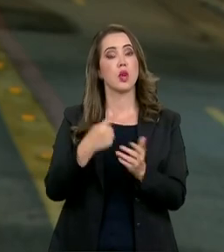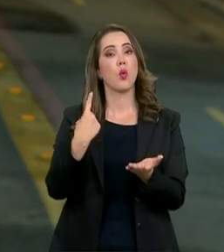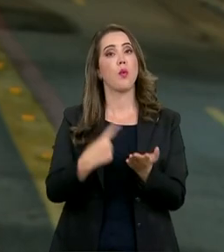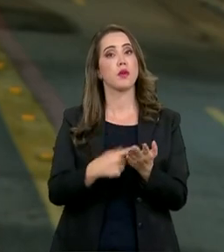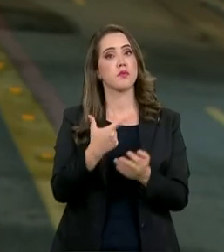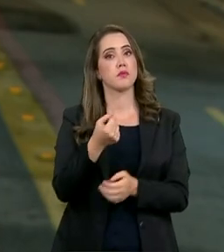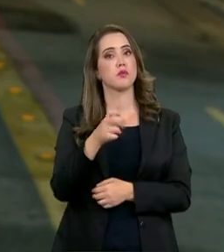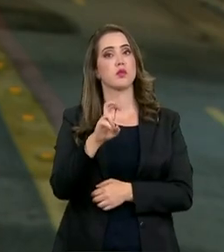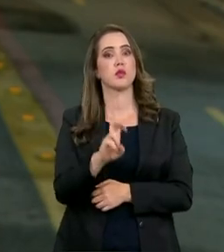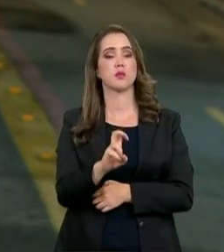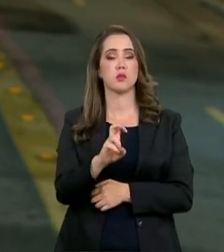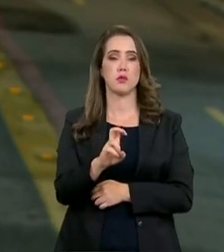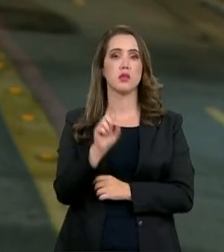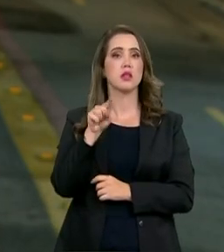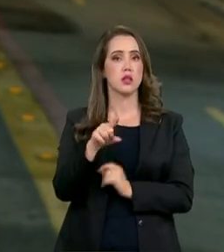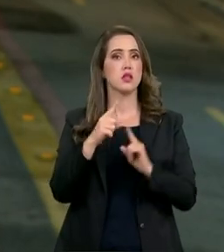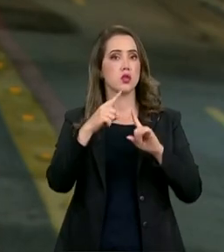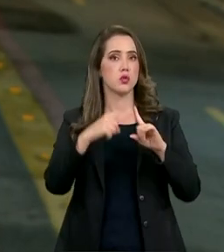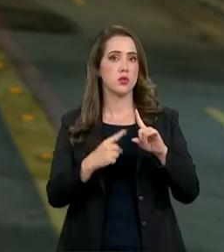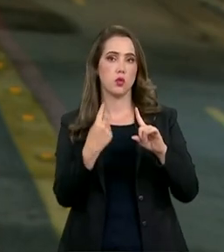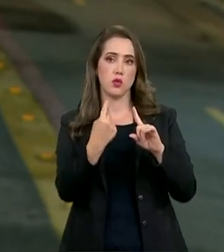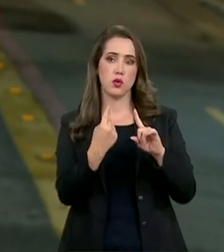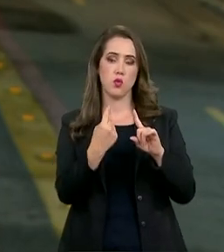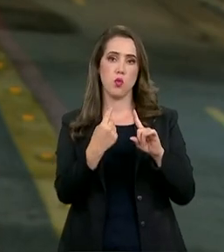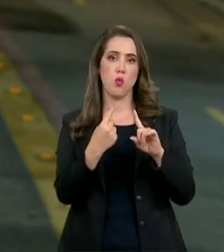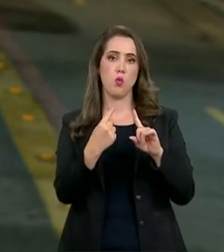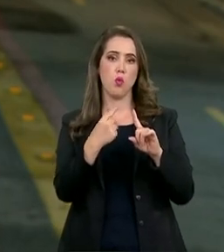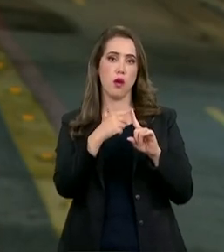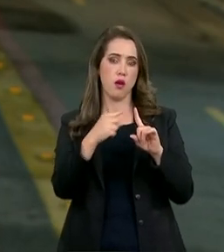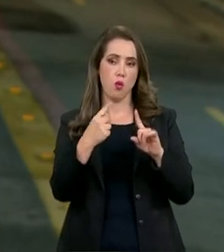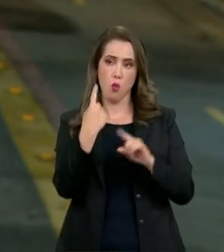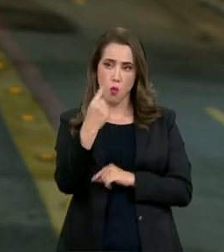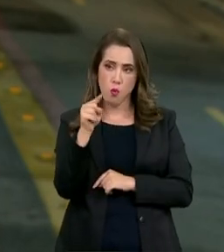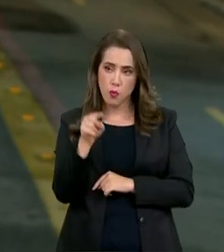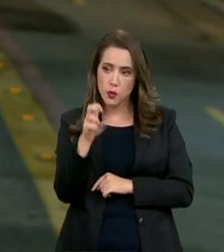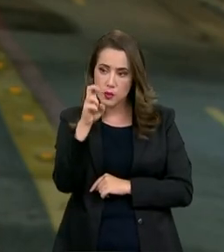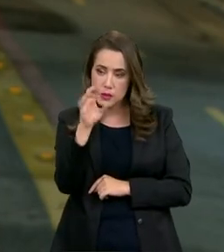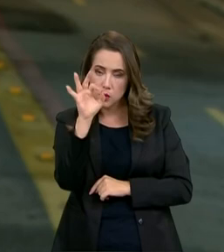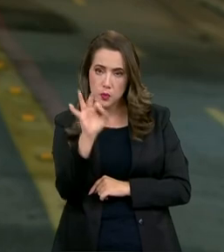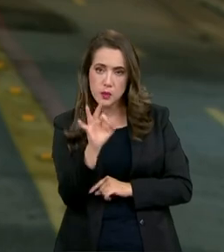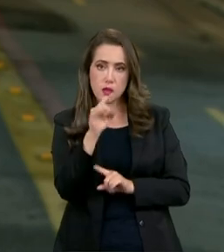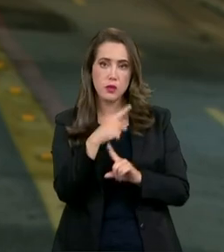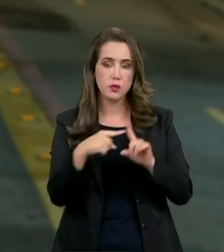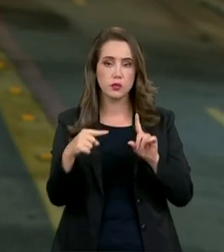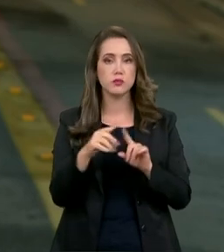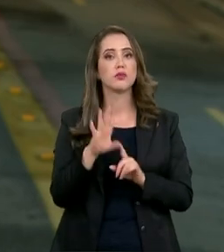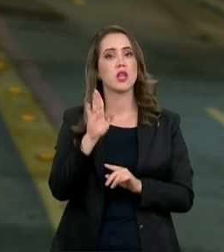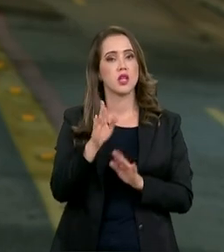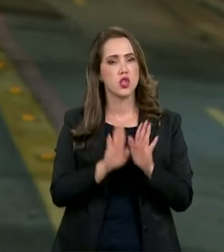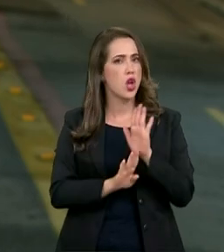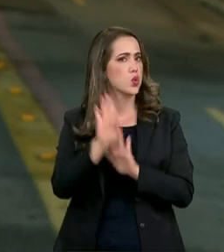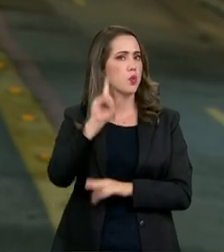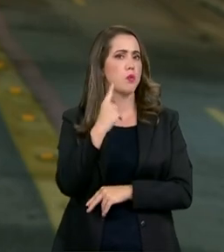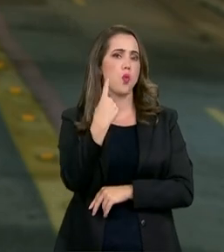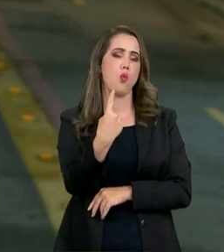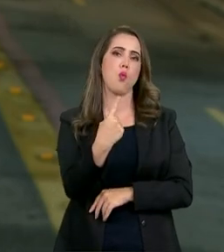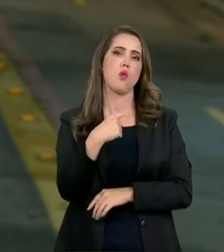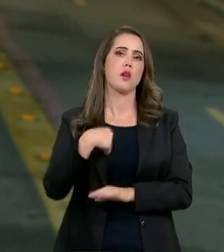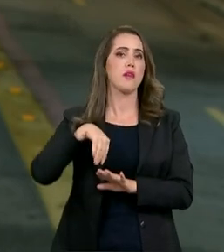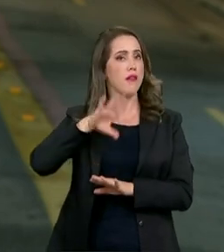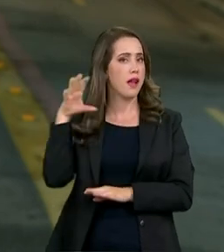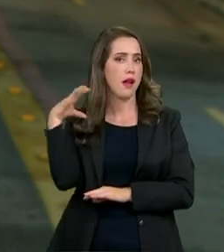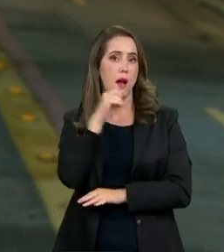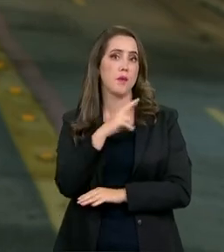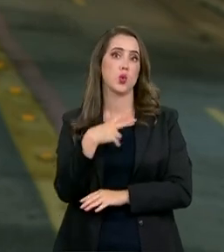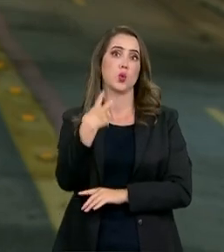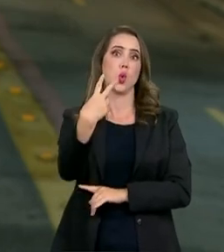o aquecimento global em 1,5 grau em uma década, mas que esse aquecimento já cresceu mais de 1 e caminha rapidamente para mais de 2 graus.